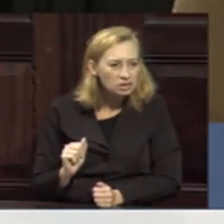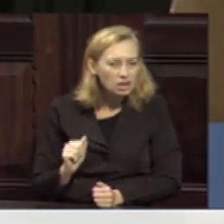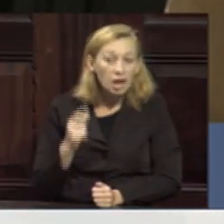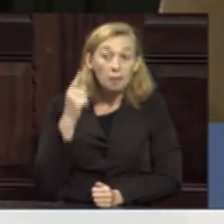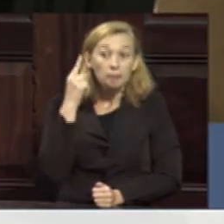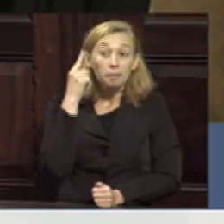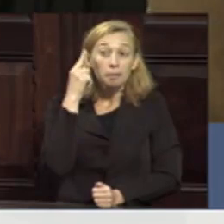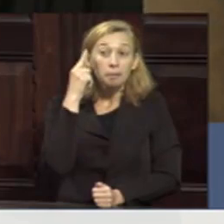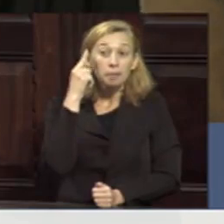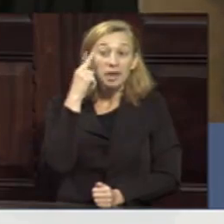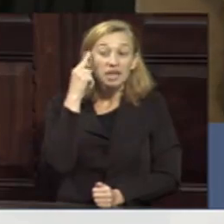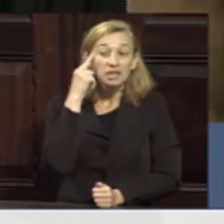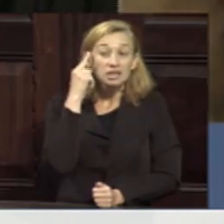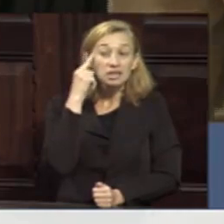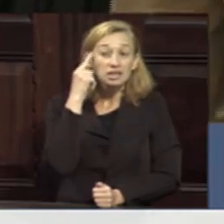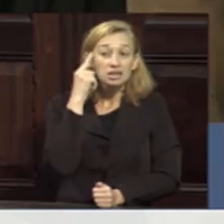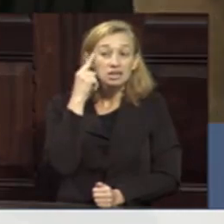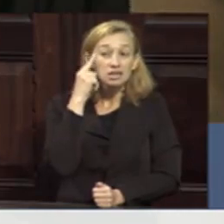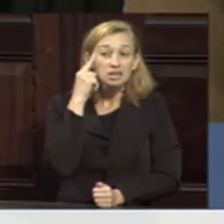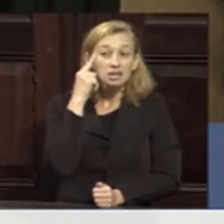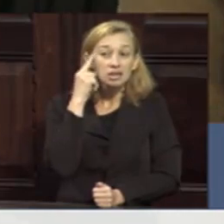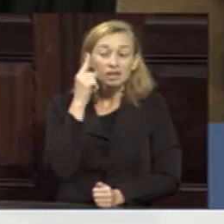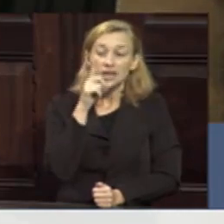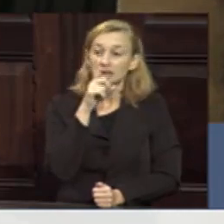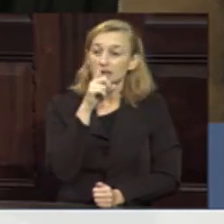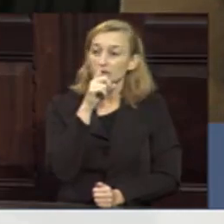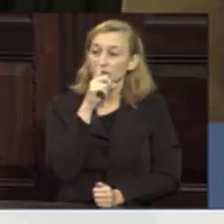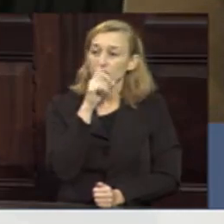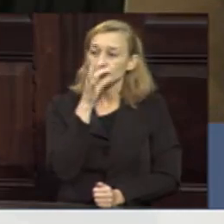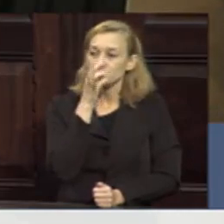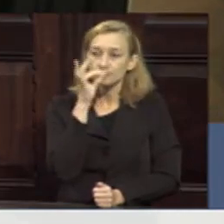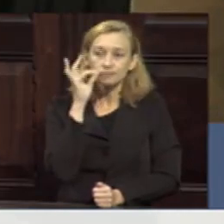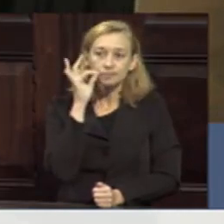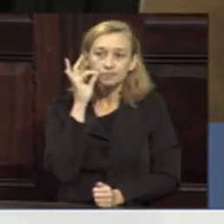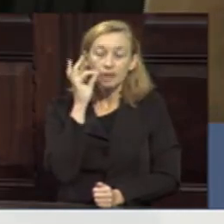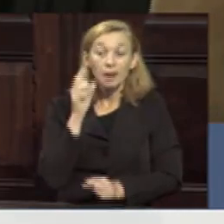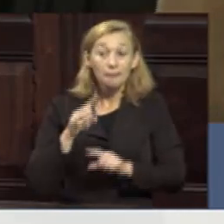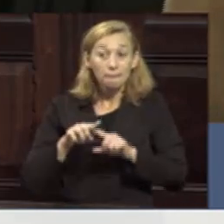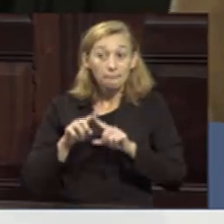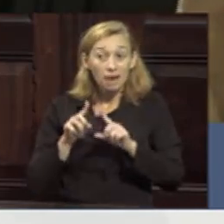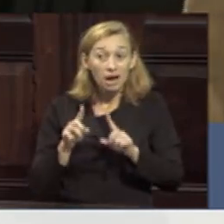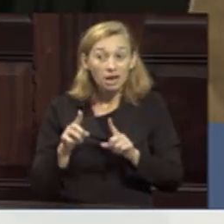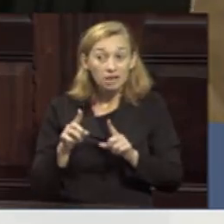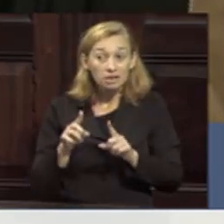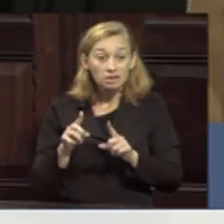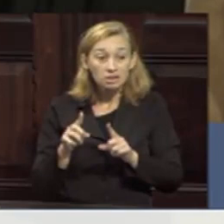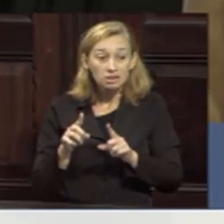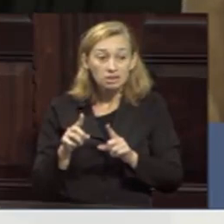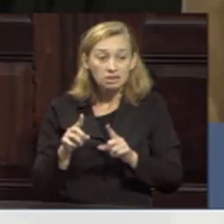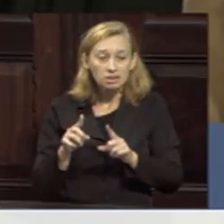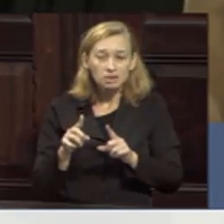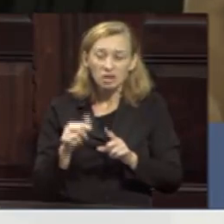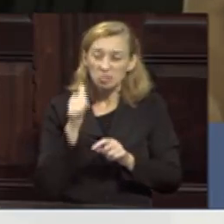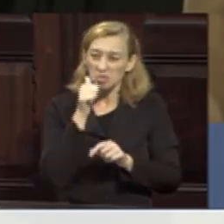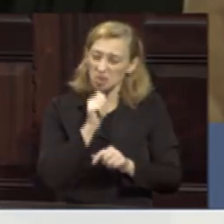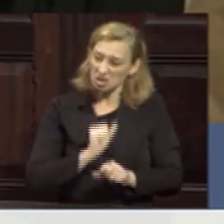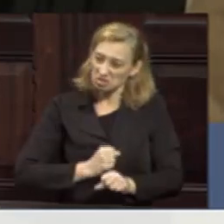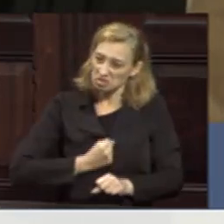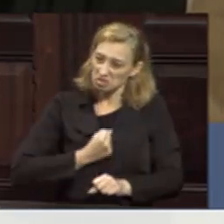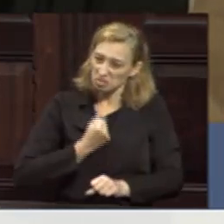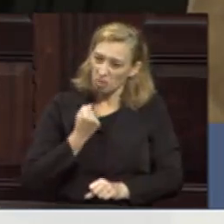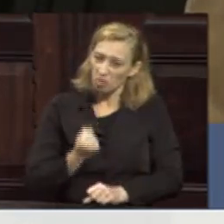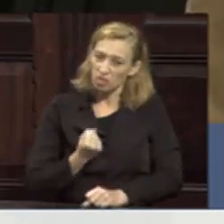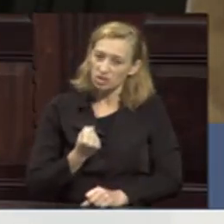Marielle. Talvez a pessoa, mas a luta continua